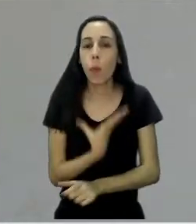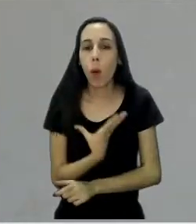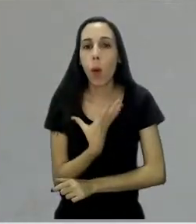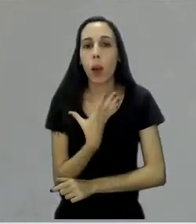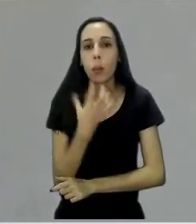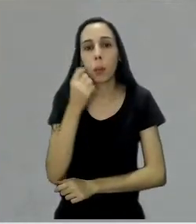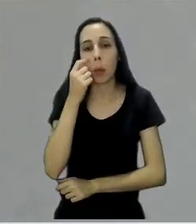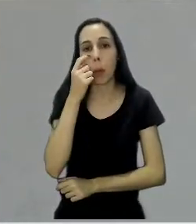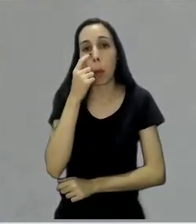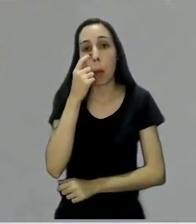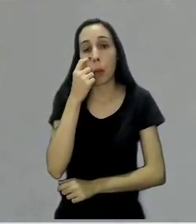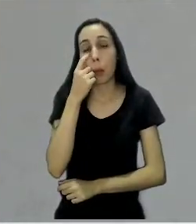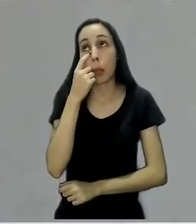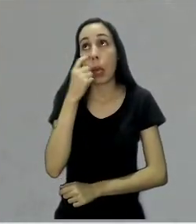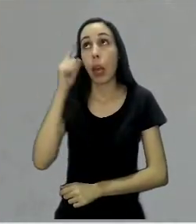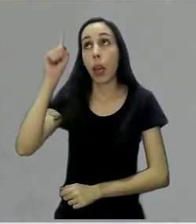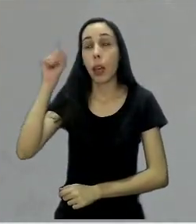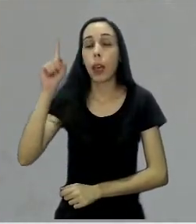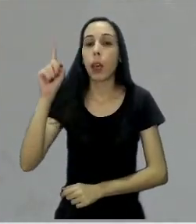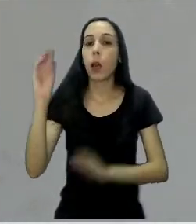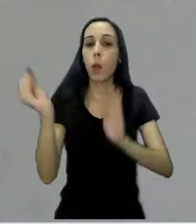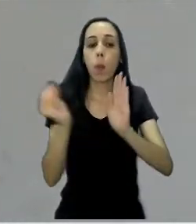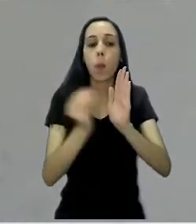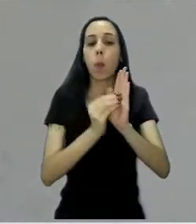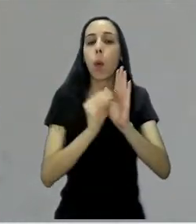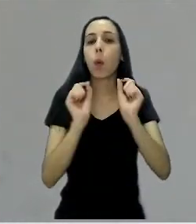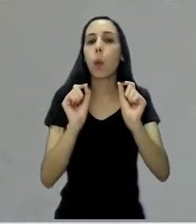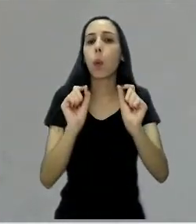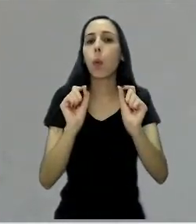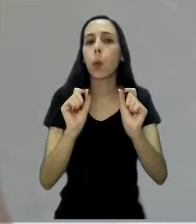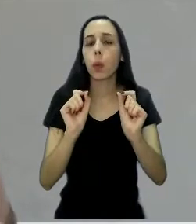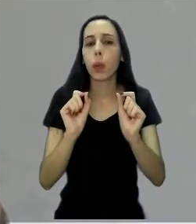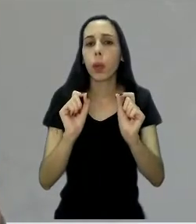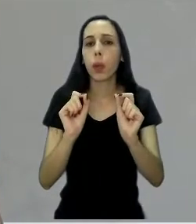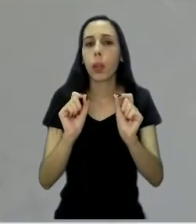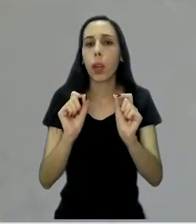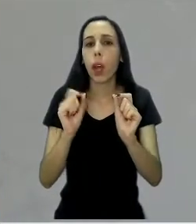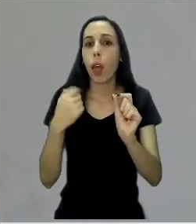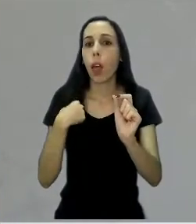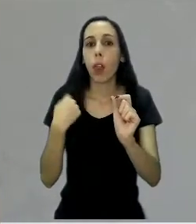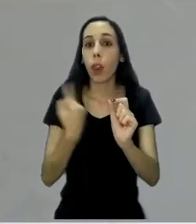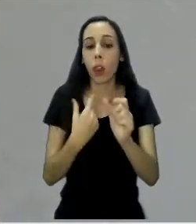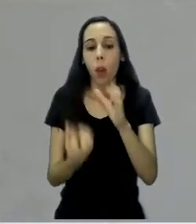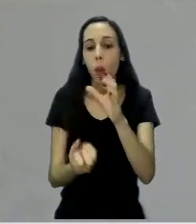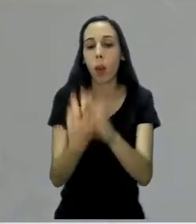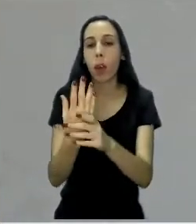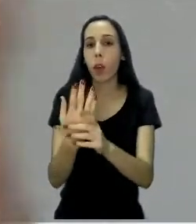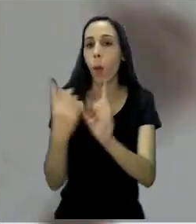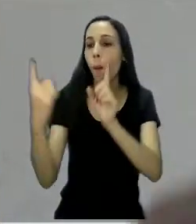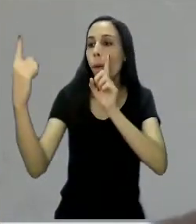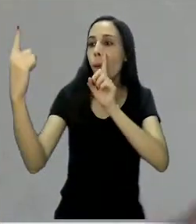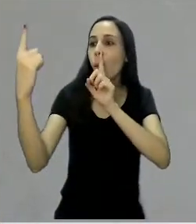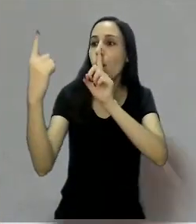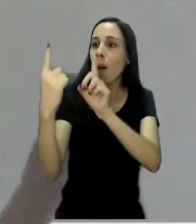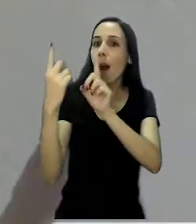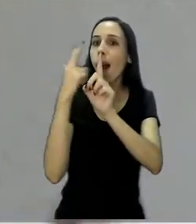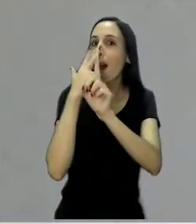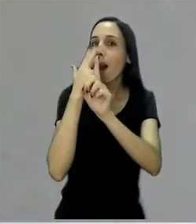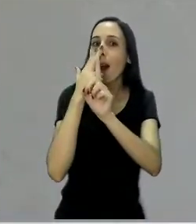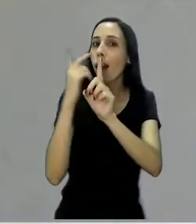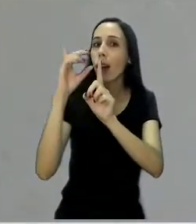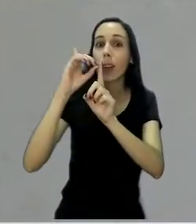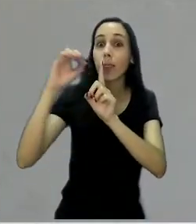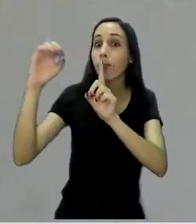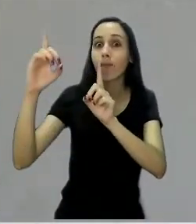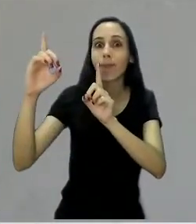criou bons. Ele colocou a sua própria, Ele nos fez a sua própria